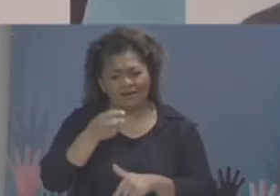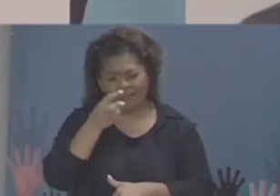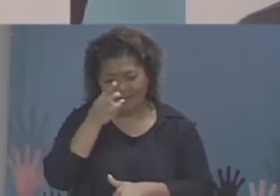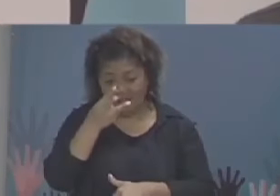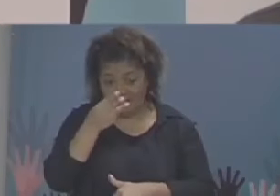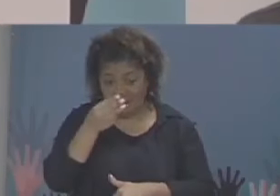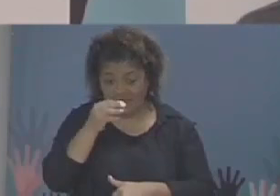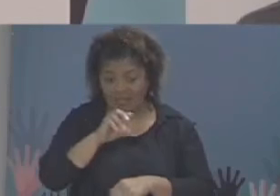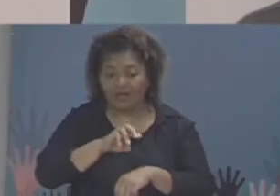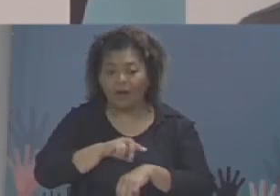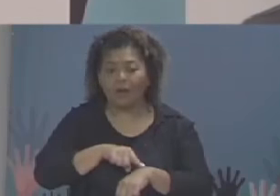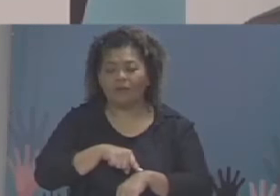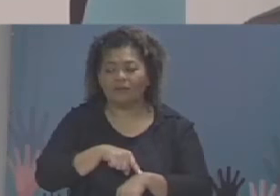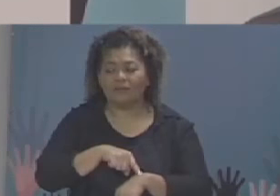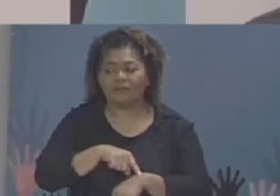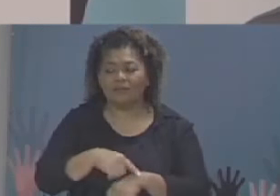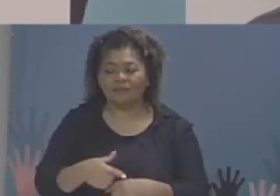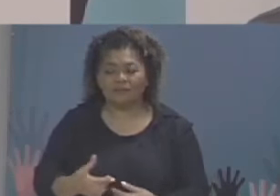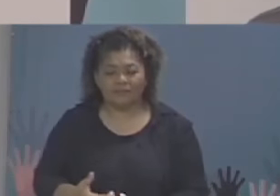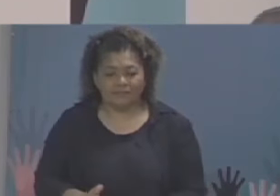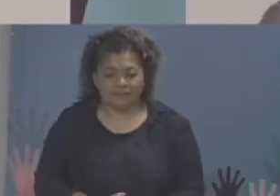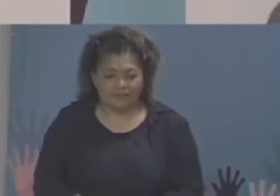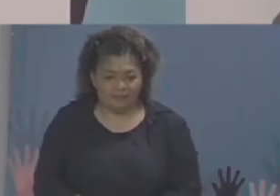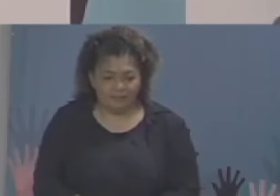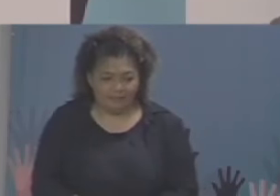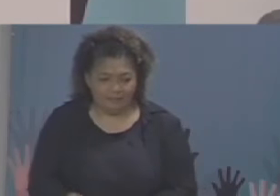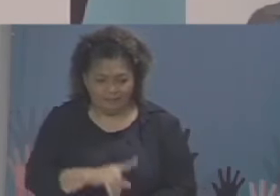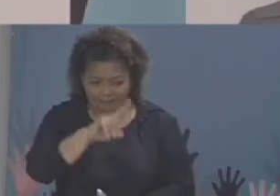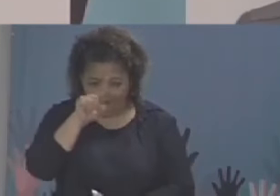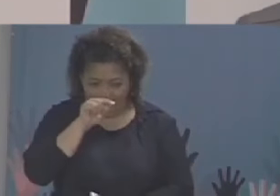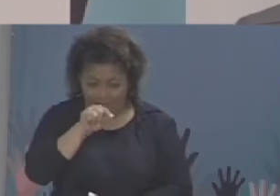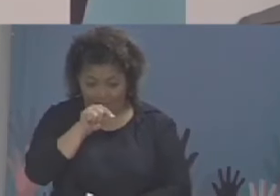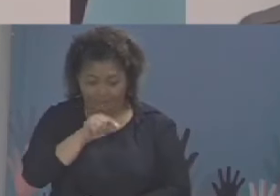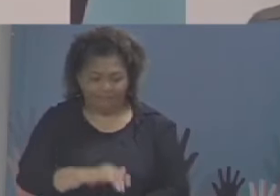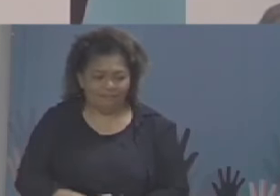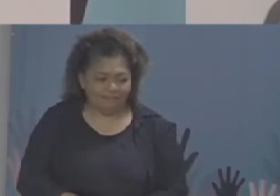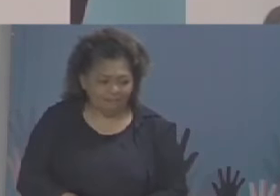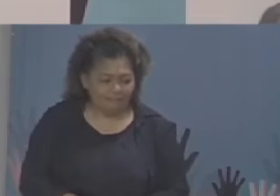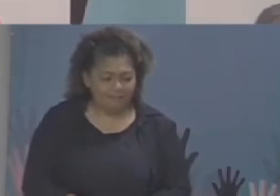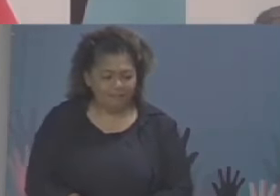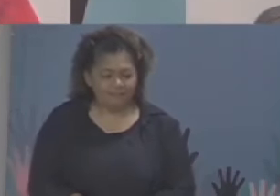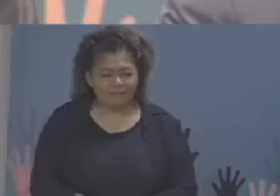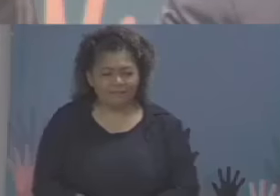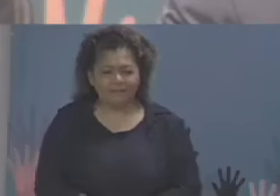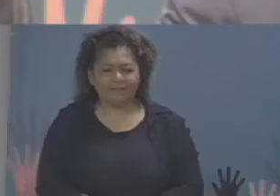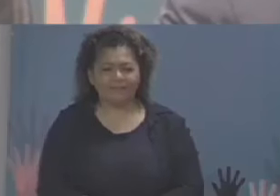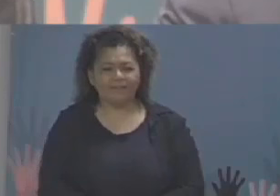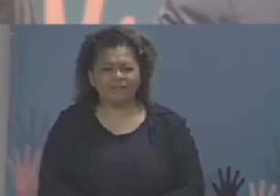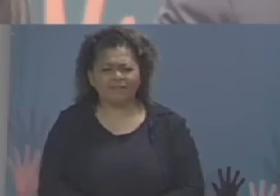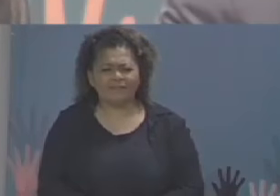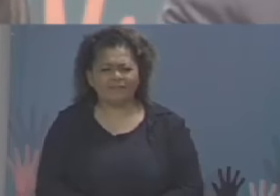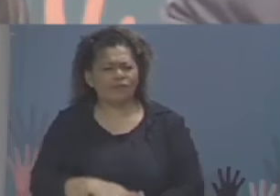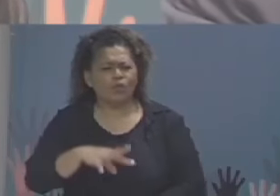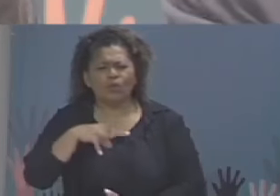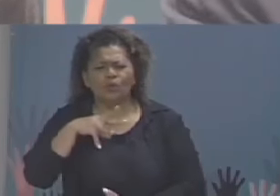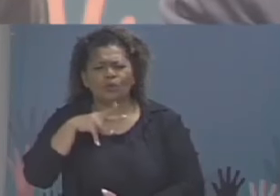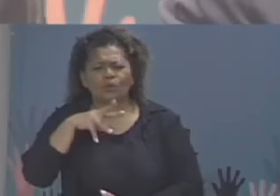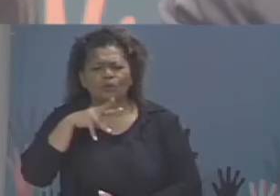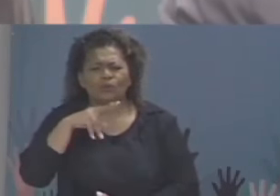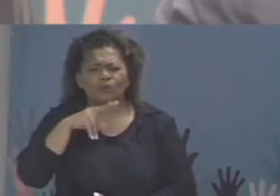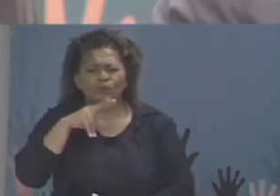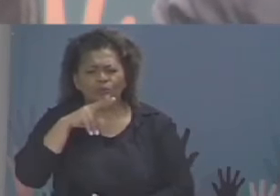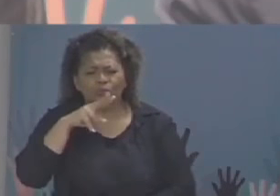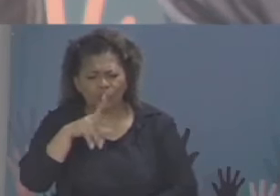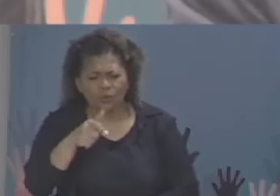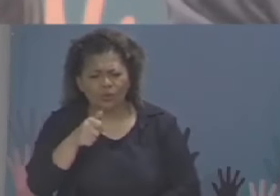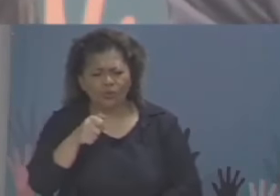Obrigado, candidato. O candidato Rogério Oliveira terá um minuto para a tréplica. Todas as questões que eu estou